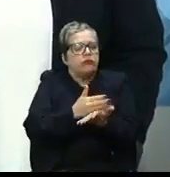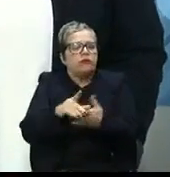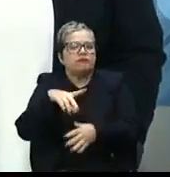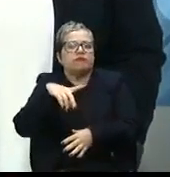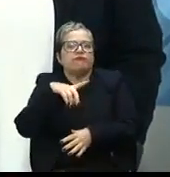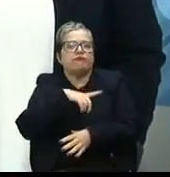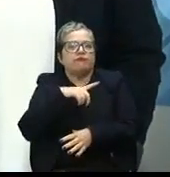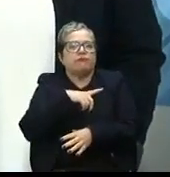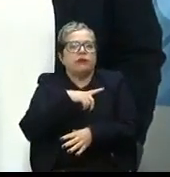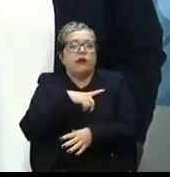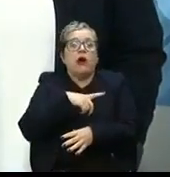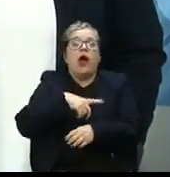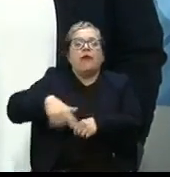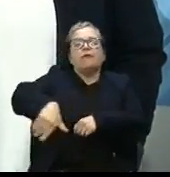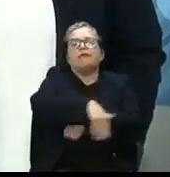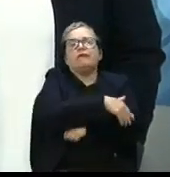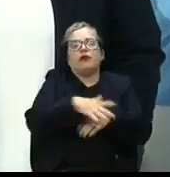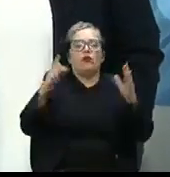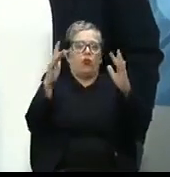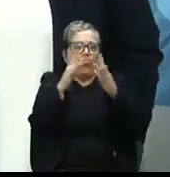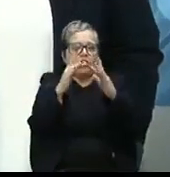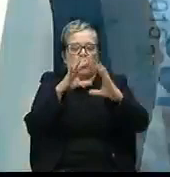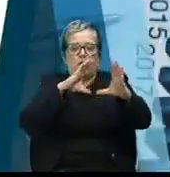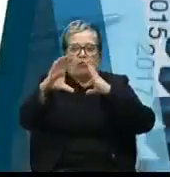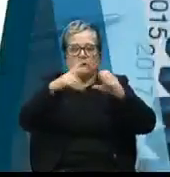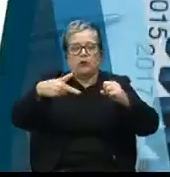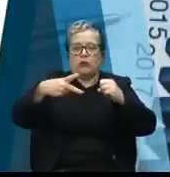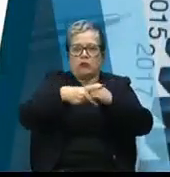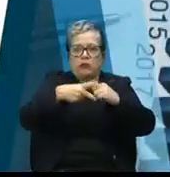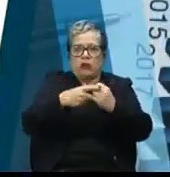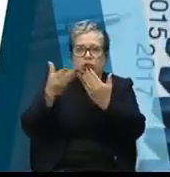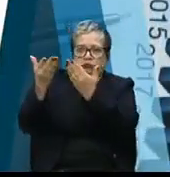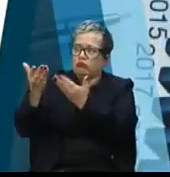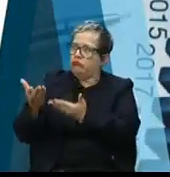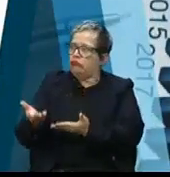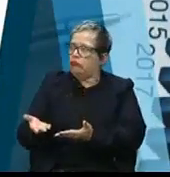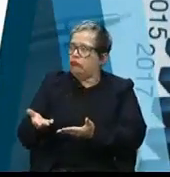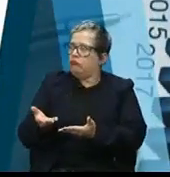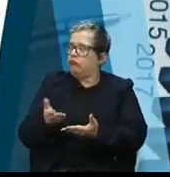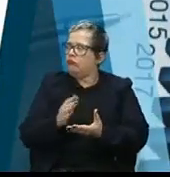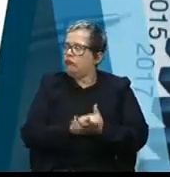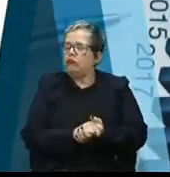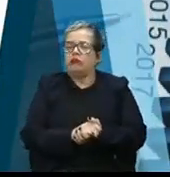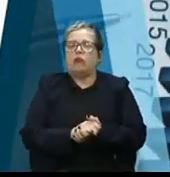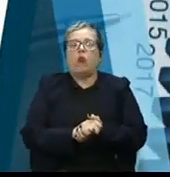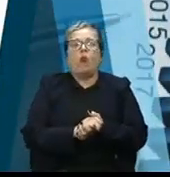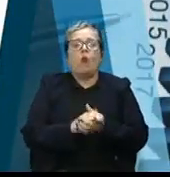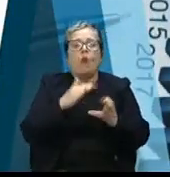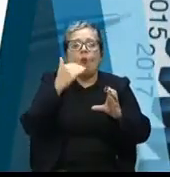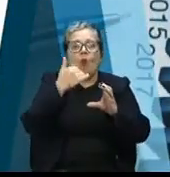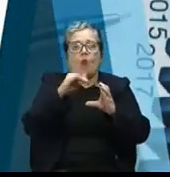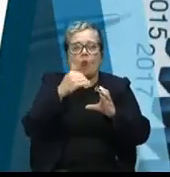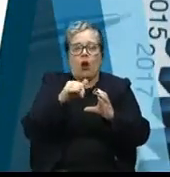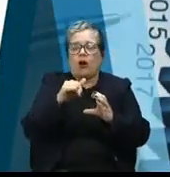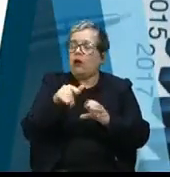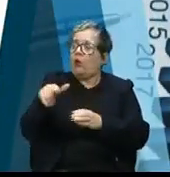temos então no Skype, no quadro, né, o e-mail